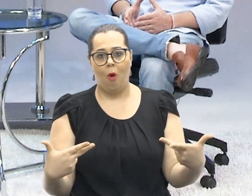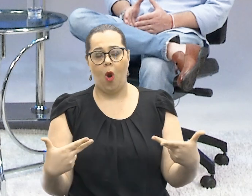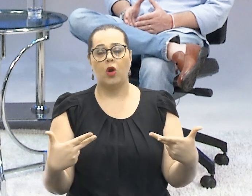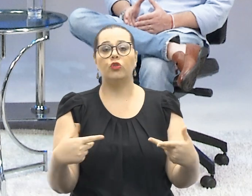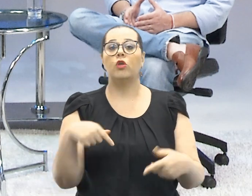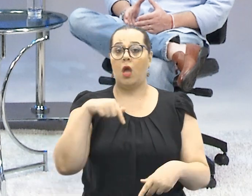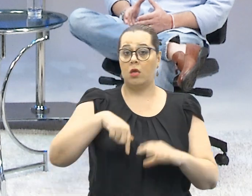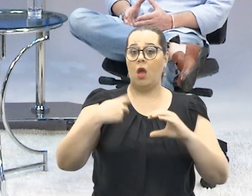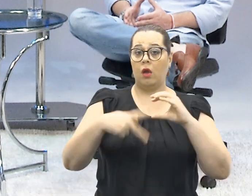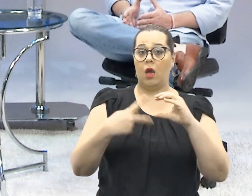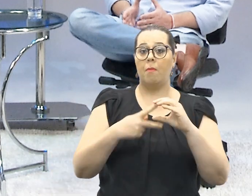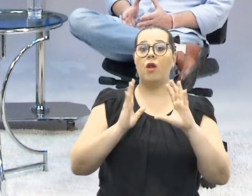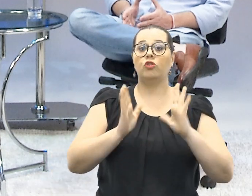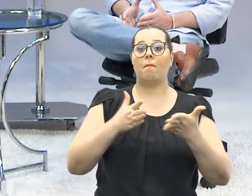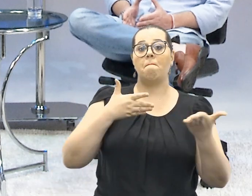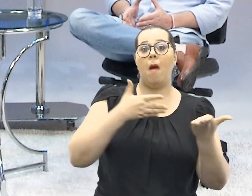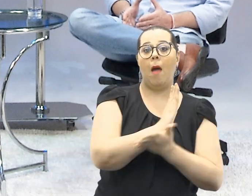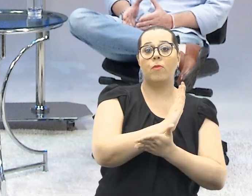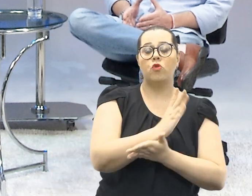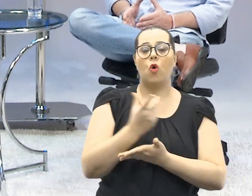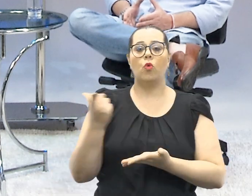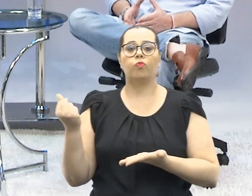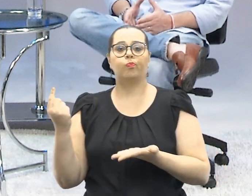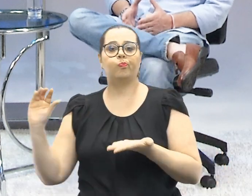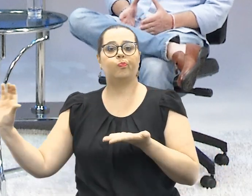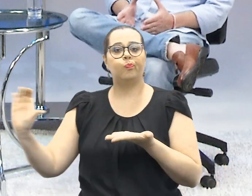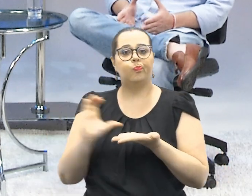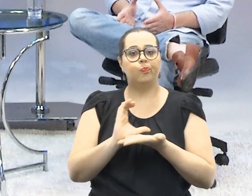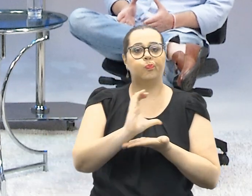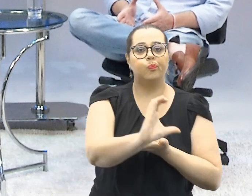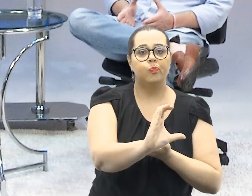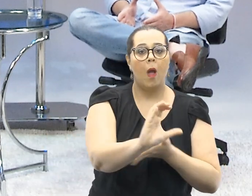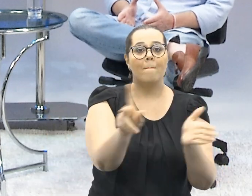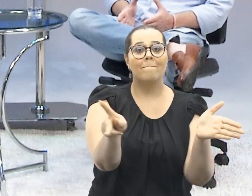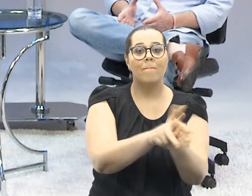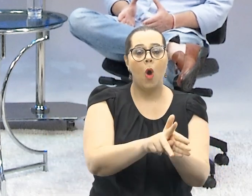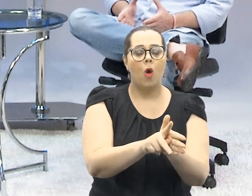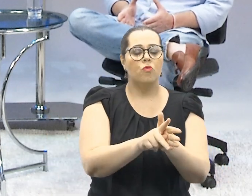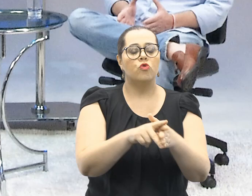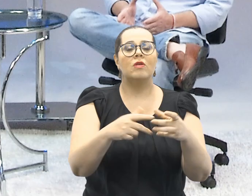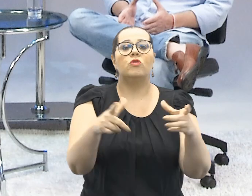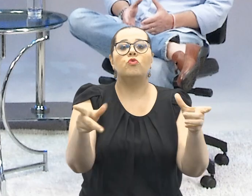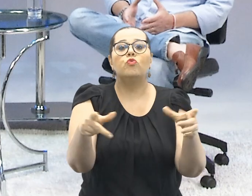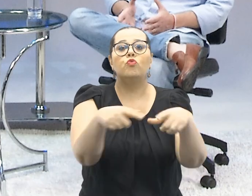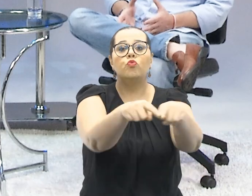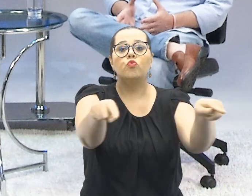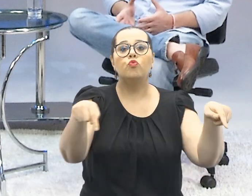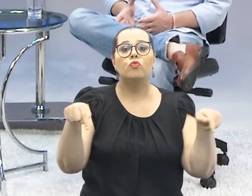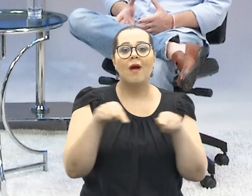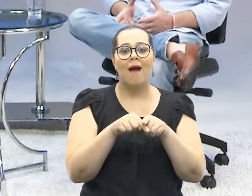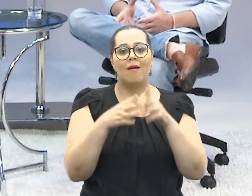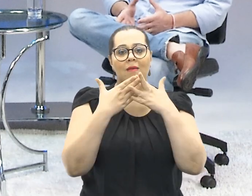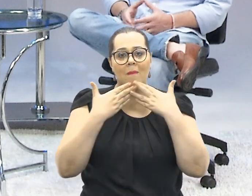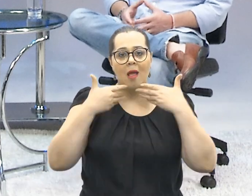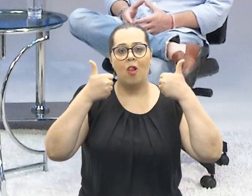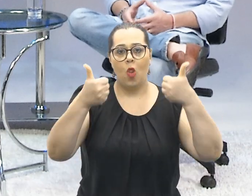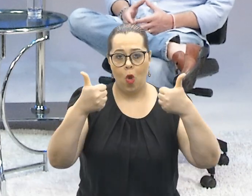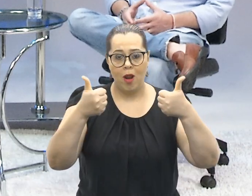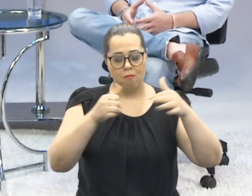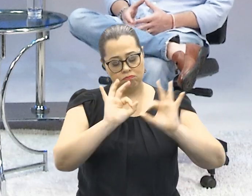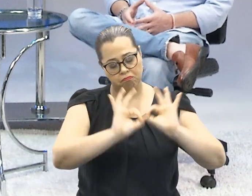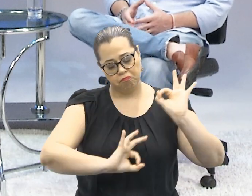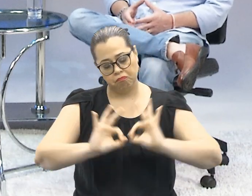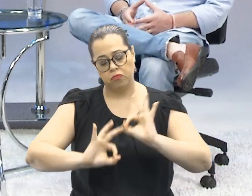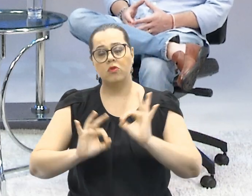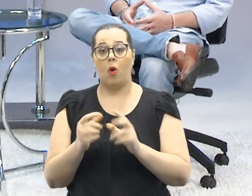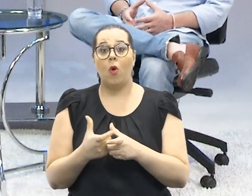pela Câmara Municipal, uma reserva financeira para esses espaços comunitários serem reformados, ampliados ou melhorados. Então